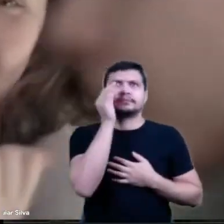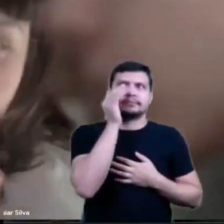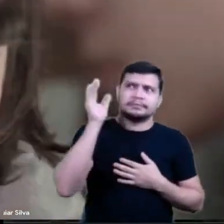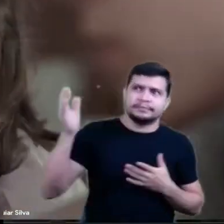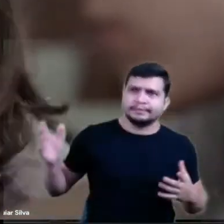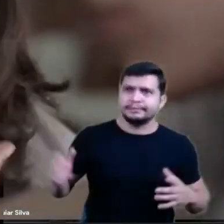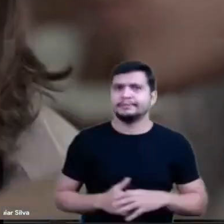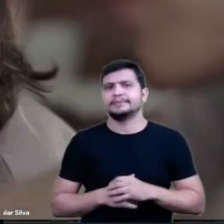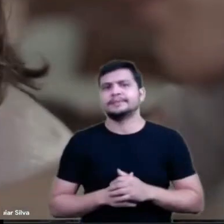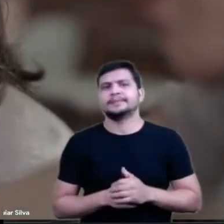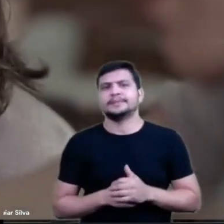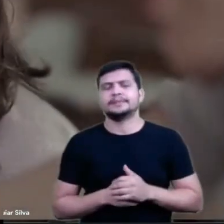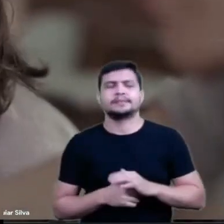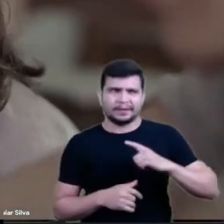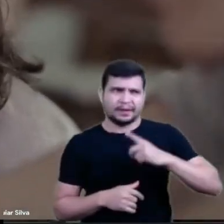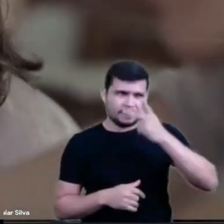já foi todo mundo embora.